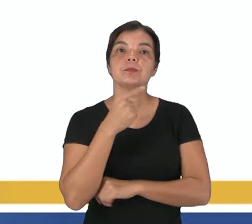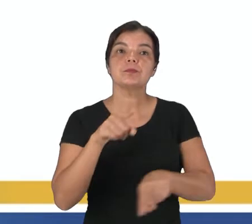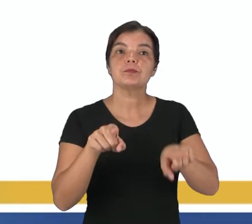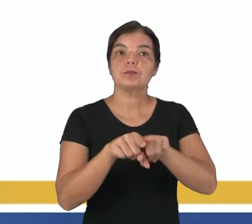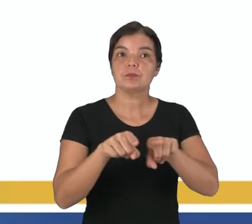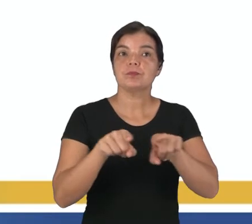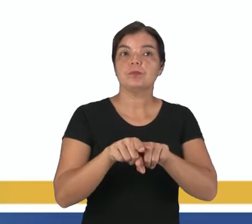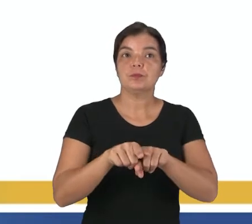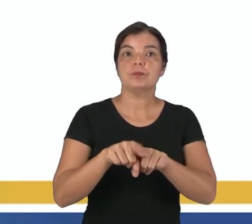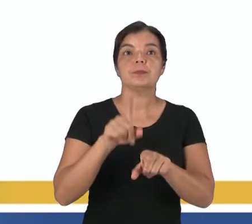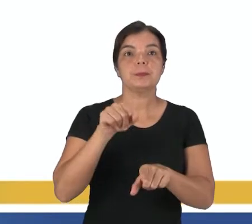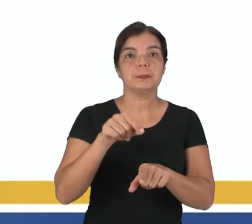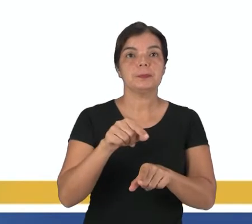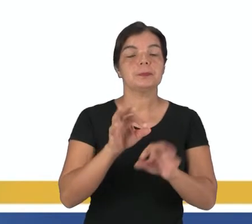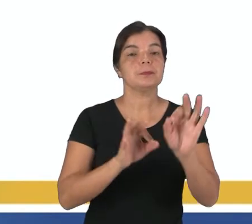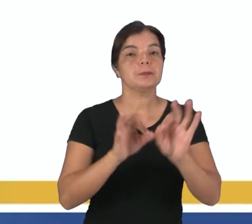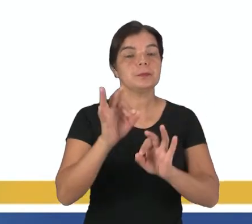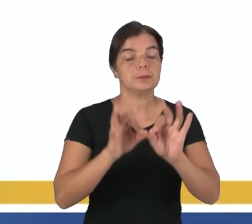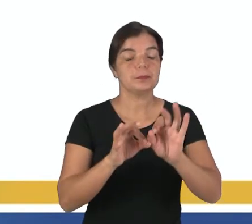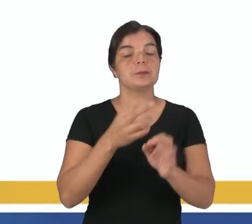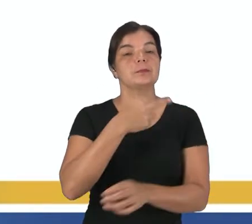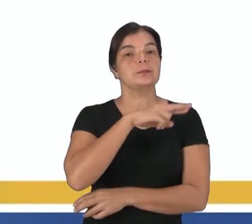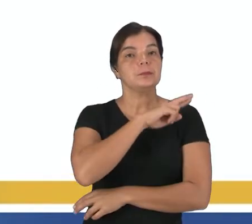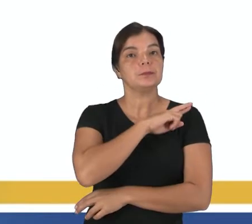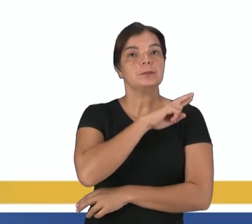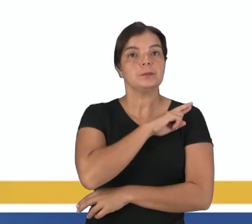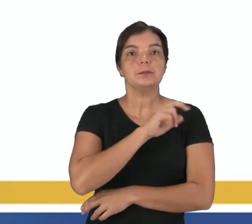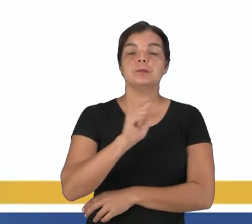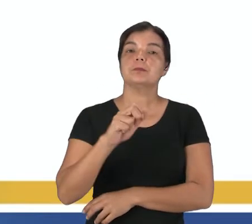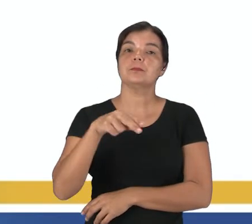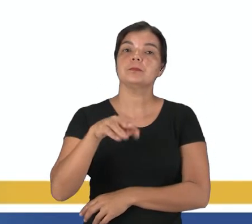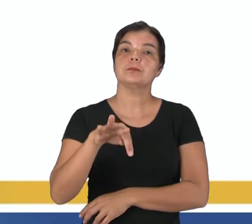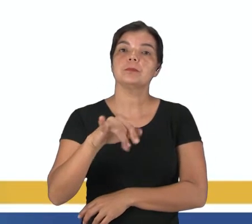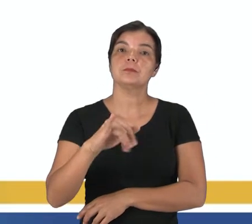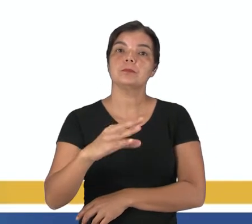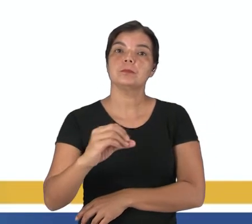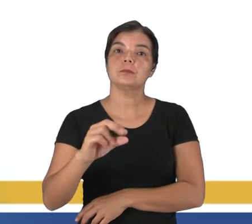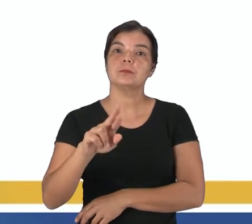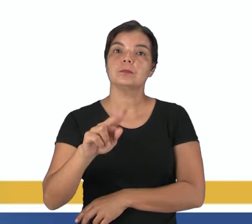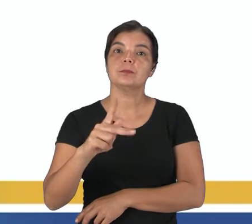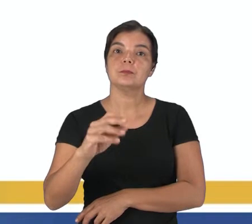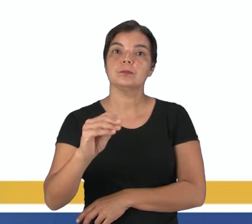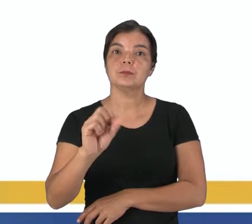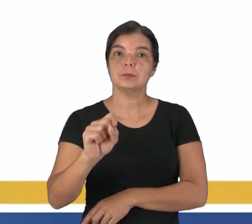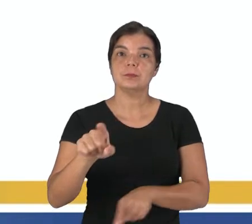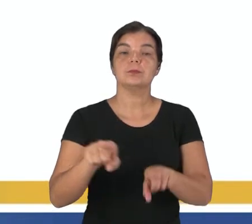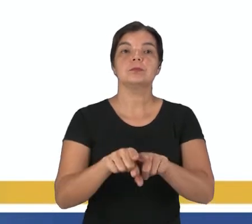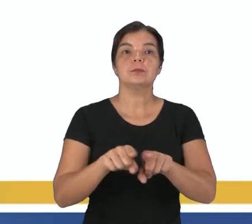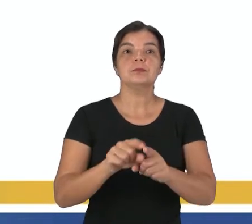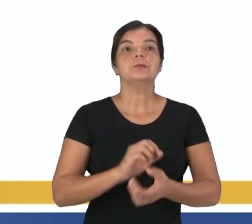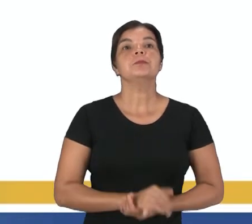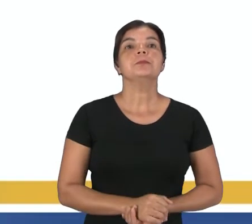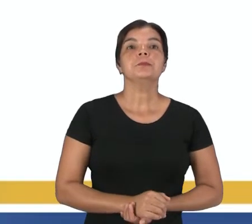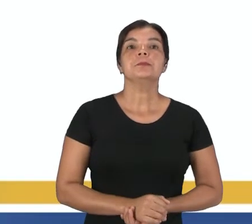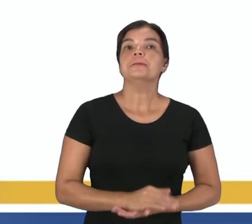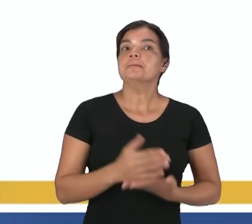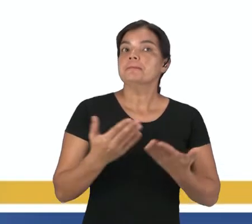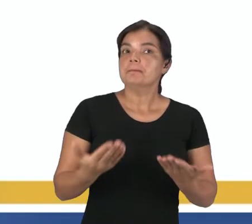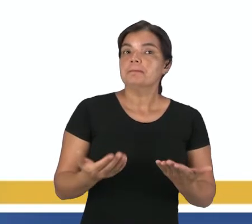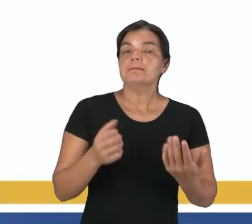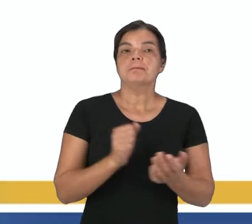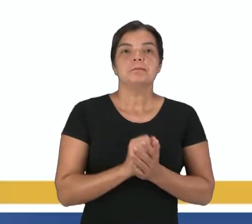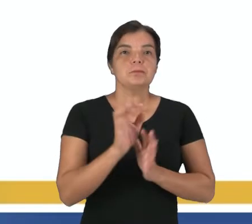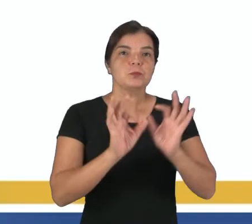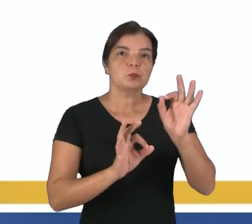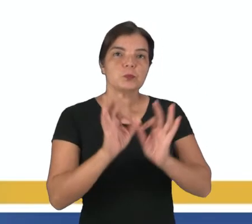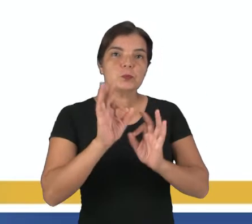Os plasmócitos, eles são responsáveis por produzir esses linfócitos B e também por produzir esses anticorpos.